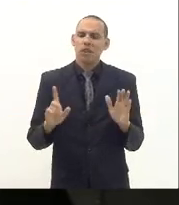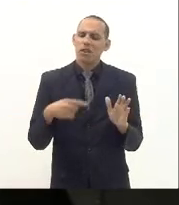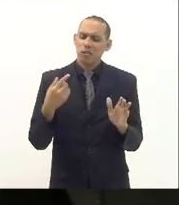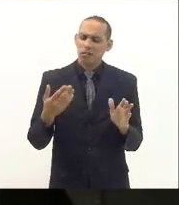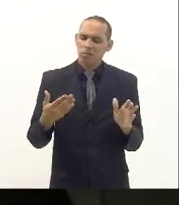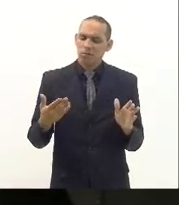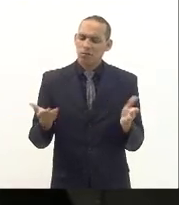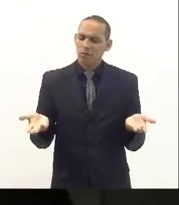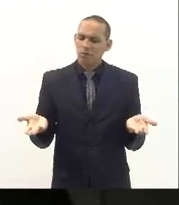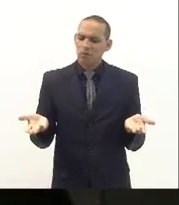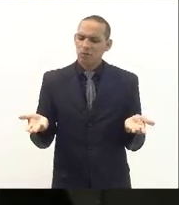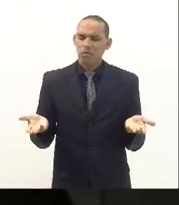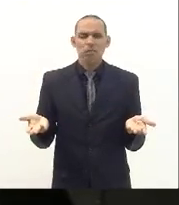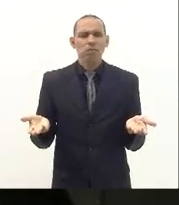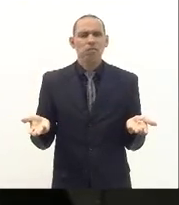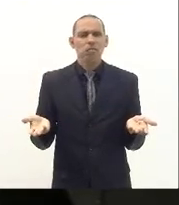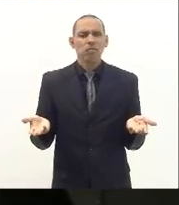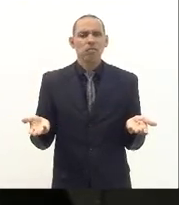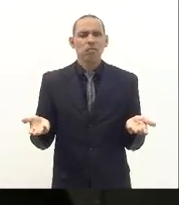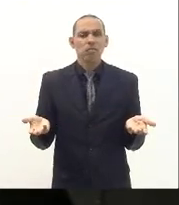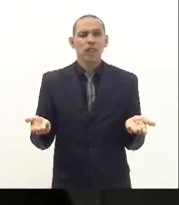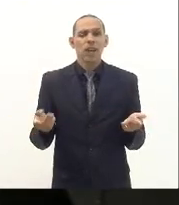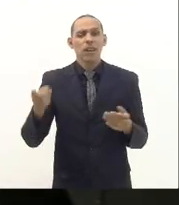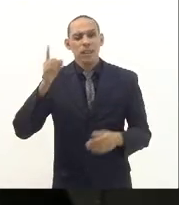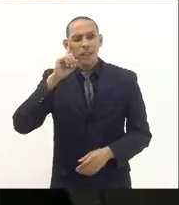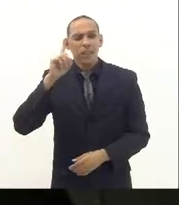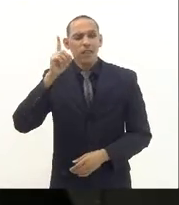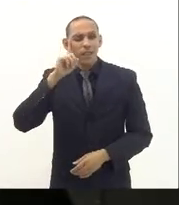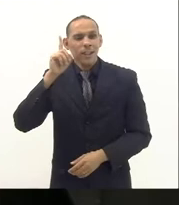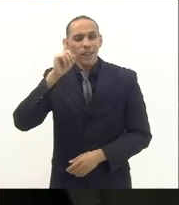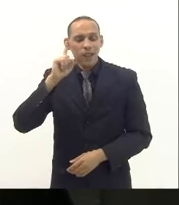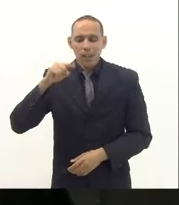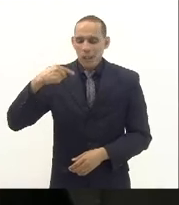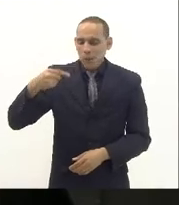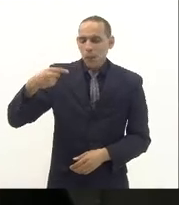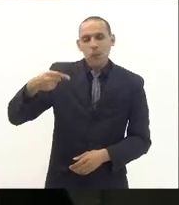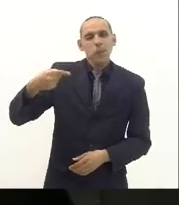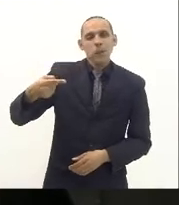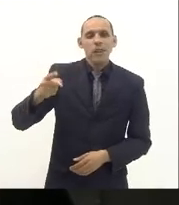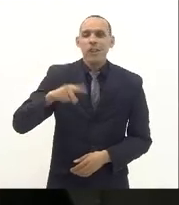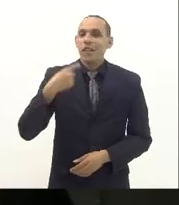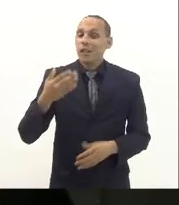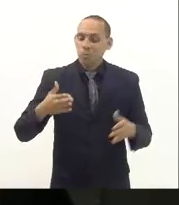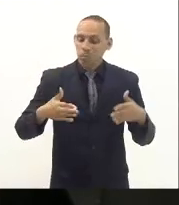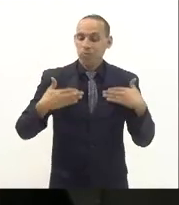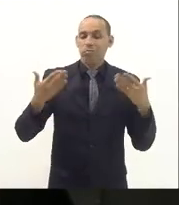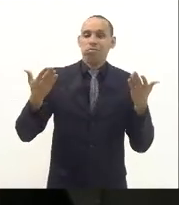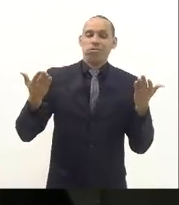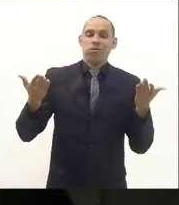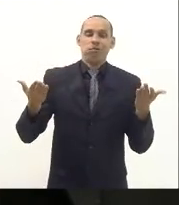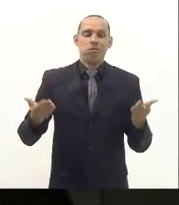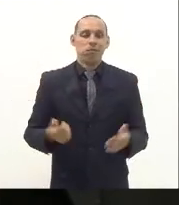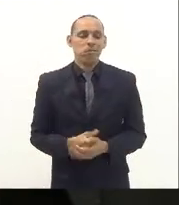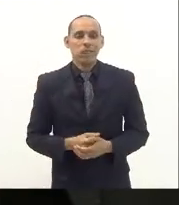fica assinalado né porque a cada dia a gente se surpreendi